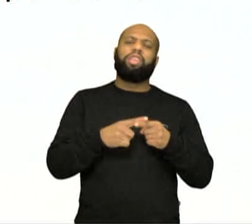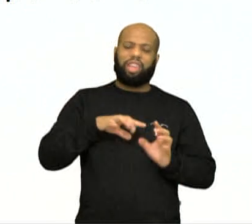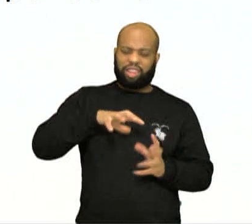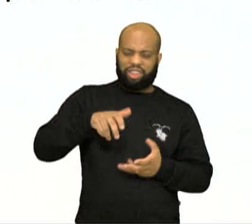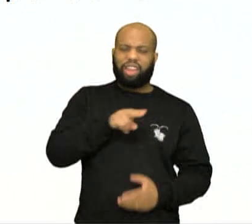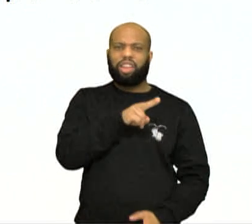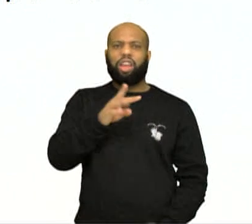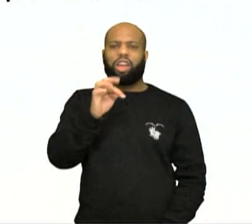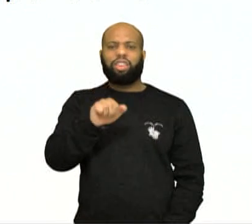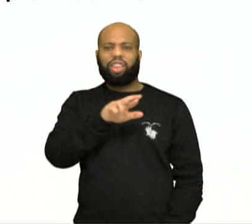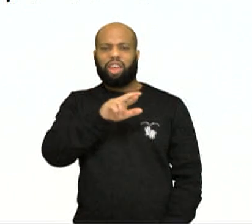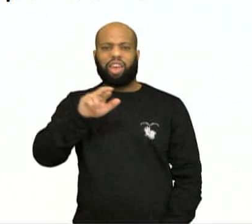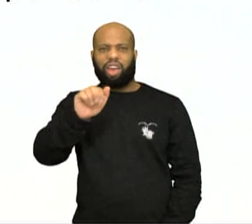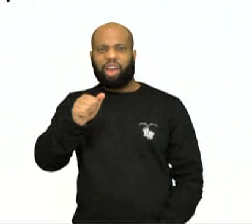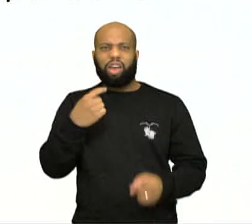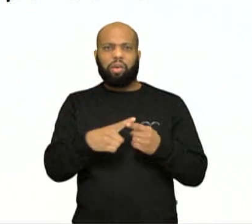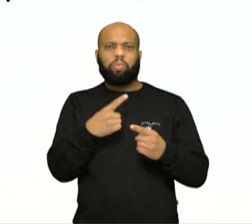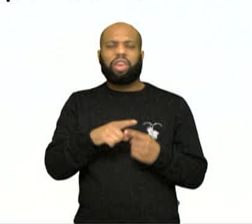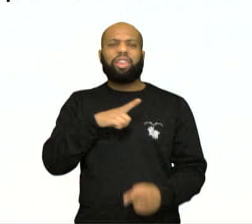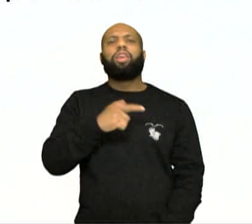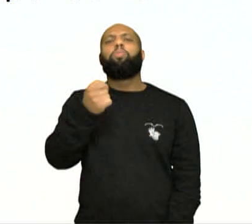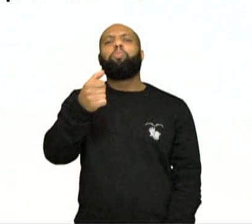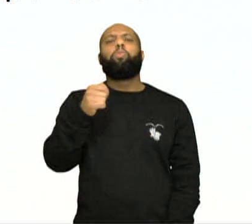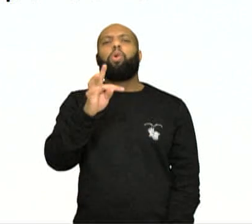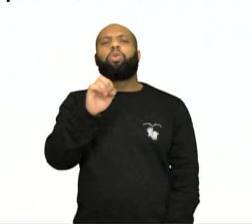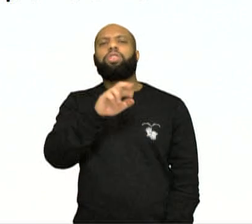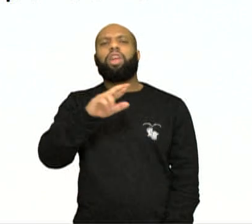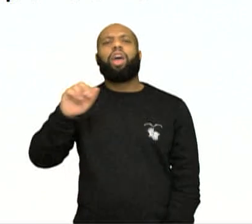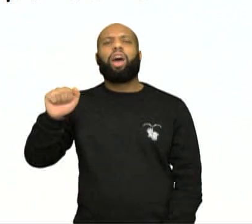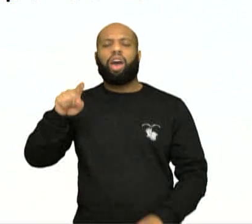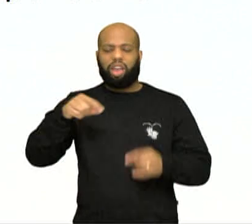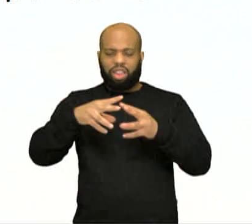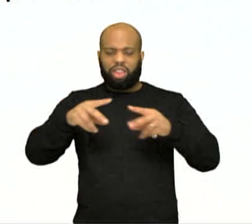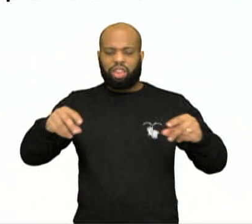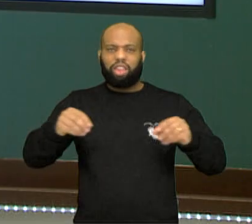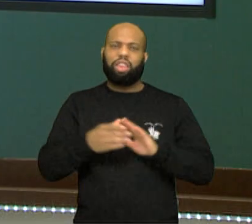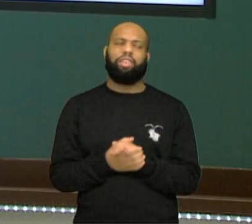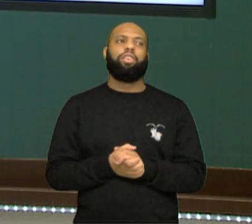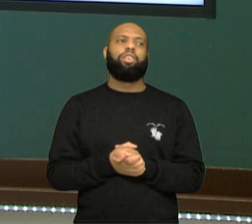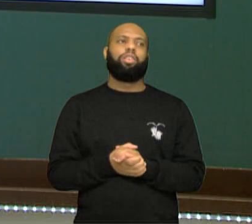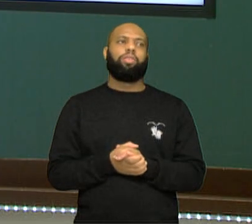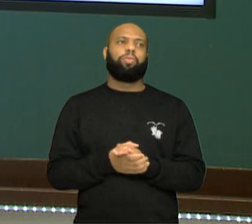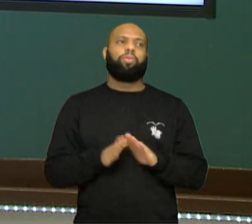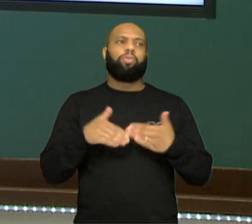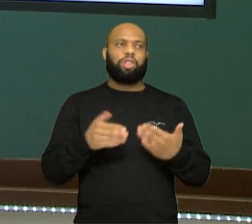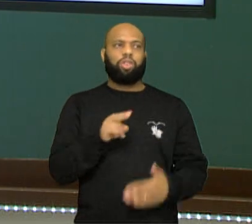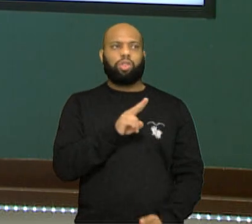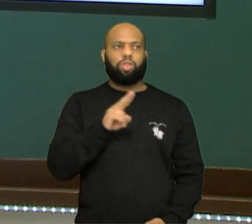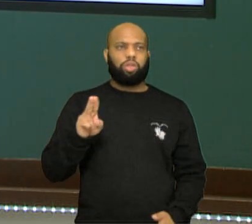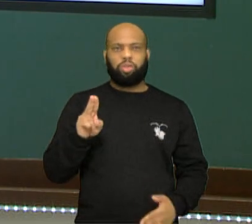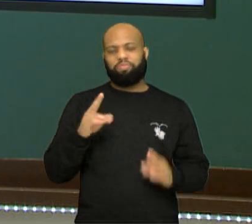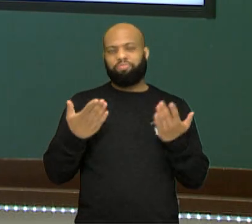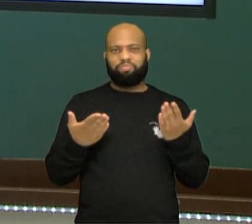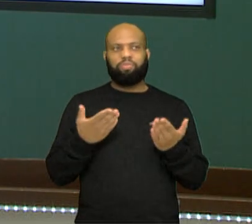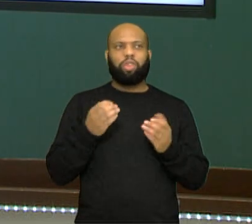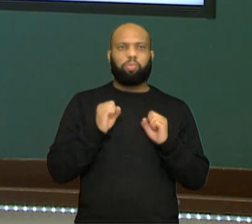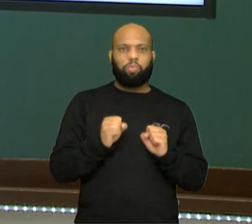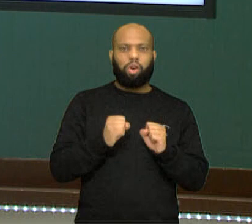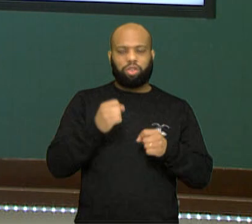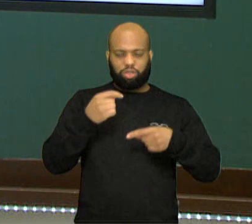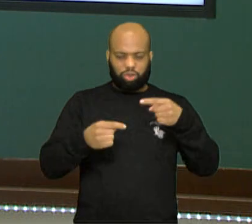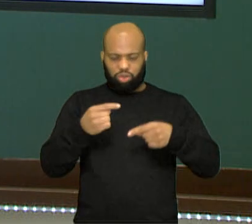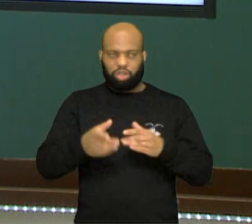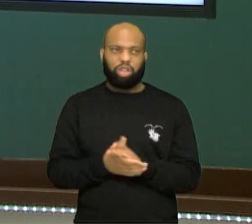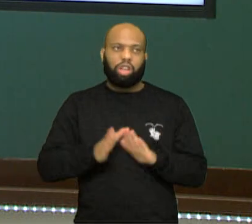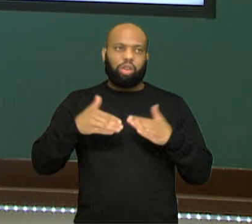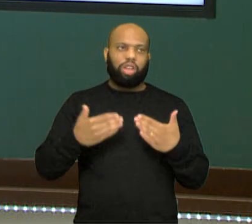se a menor parte que fica além ali é exatamente água, né? Então o nome, às vezes até a gente pode discutir.